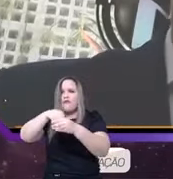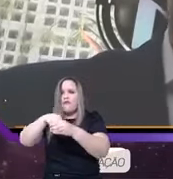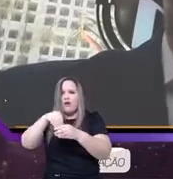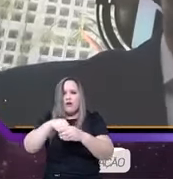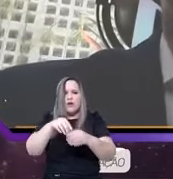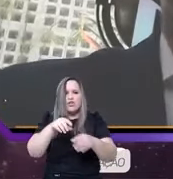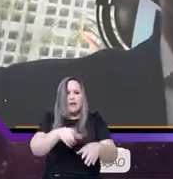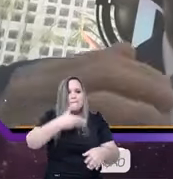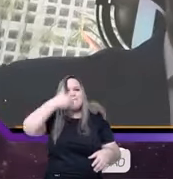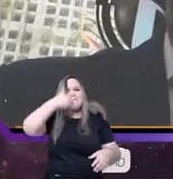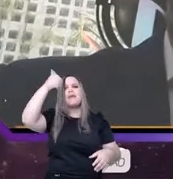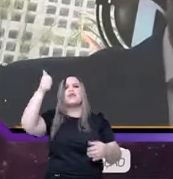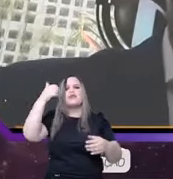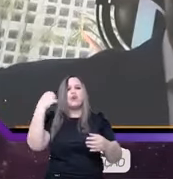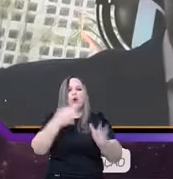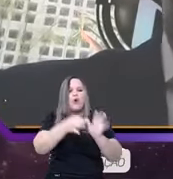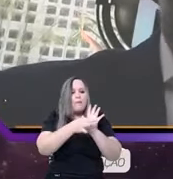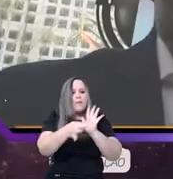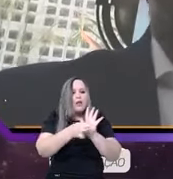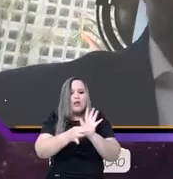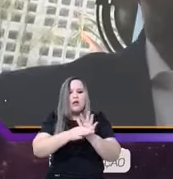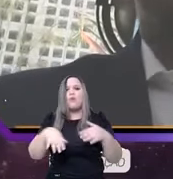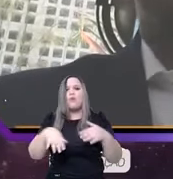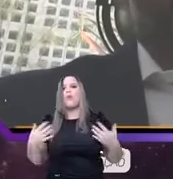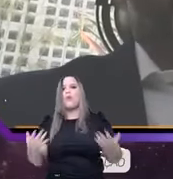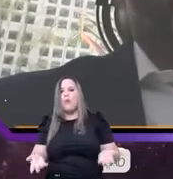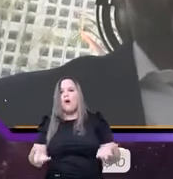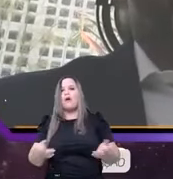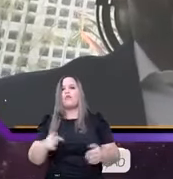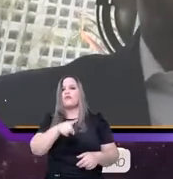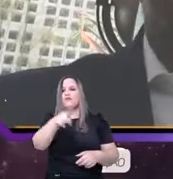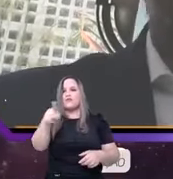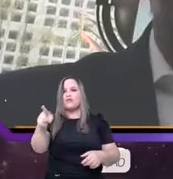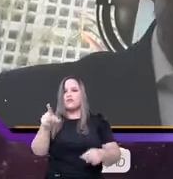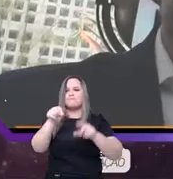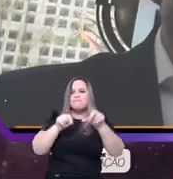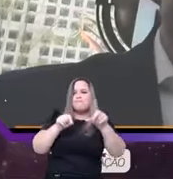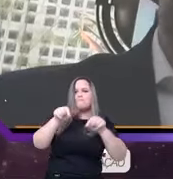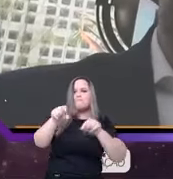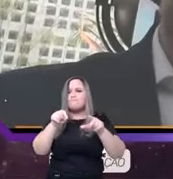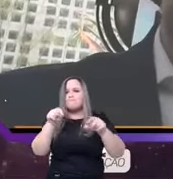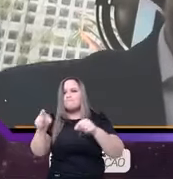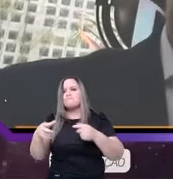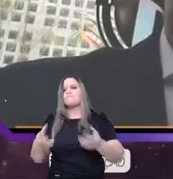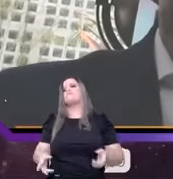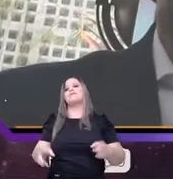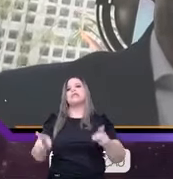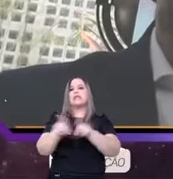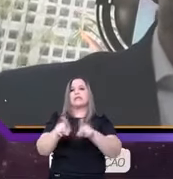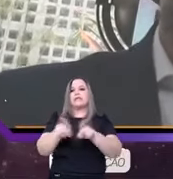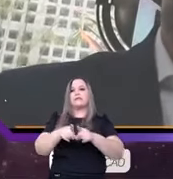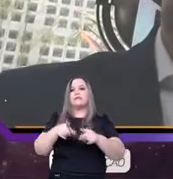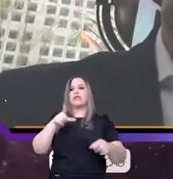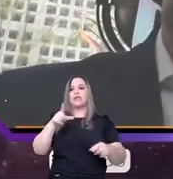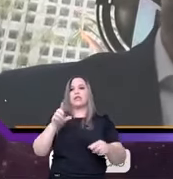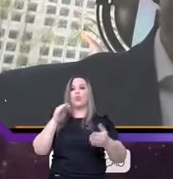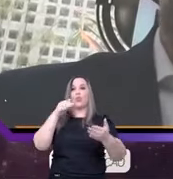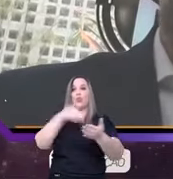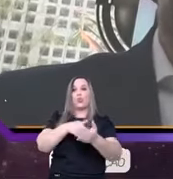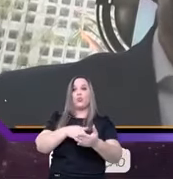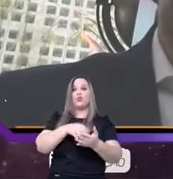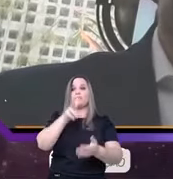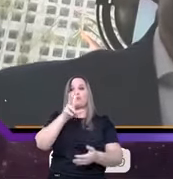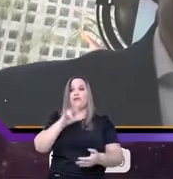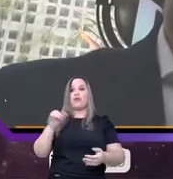melhores iniciativas serão premiadas. Nós teremos o doutor Braulio, que foi até o final da gestão do